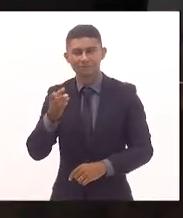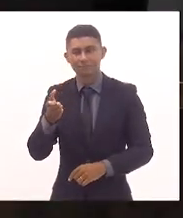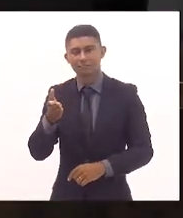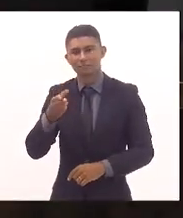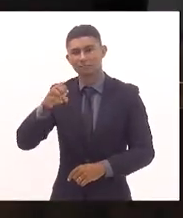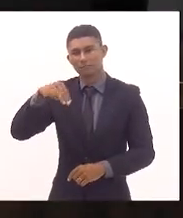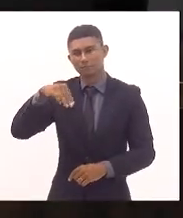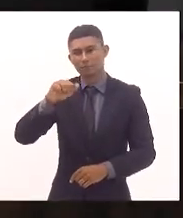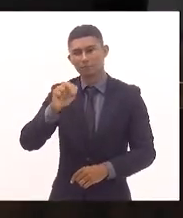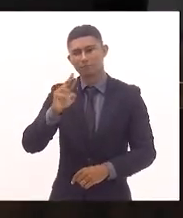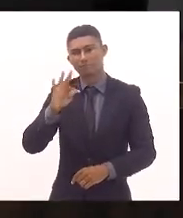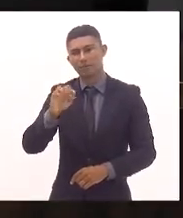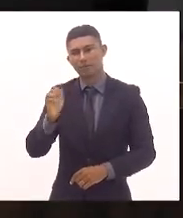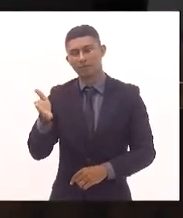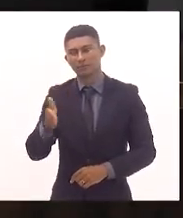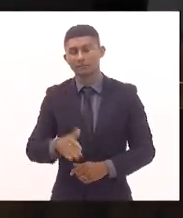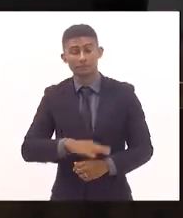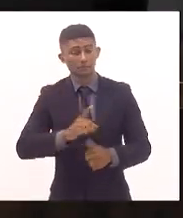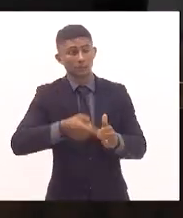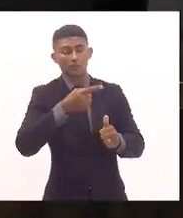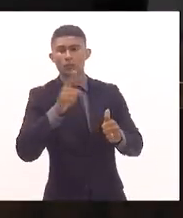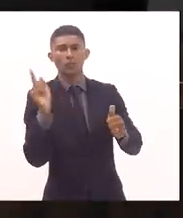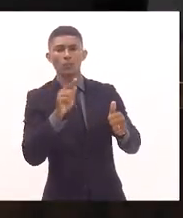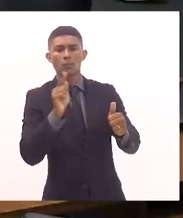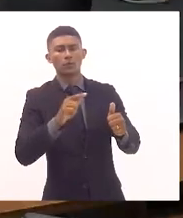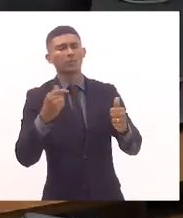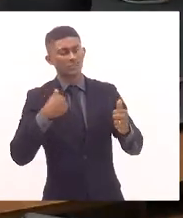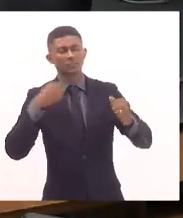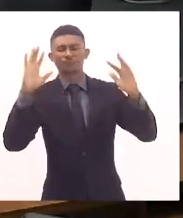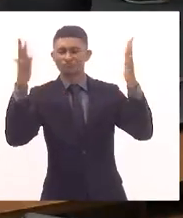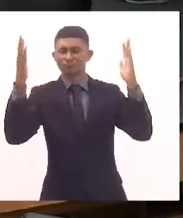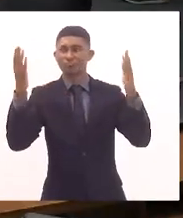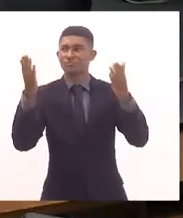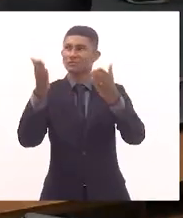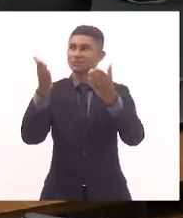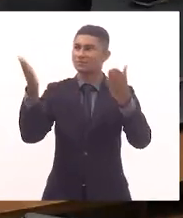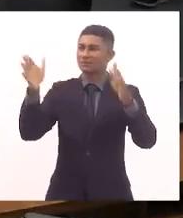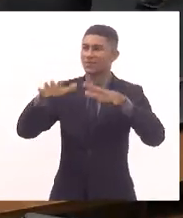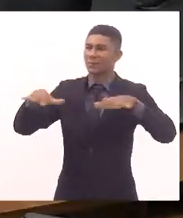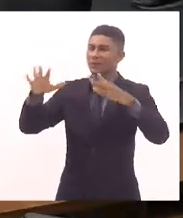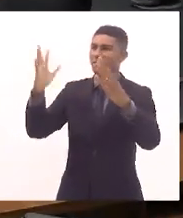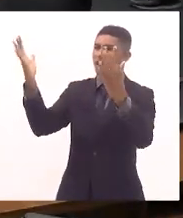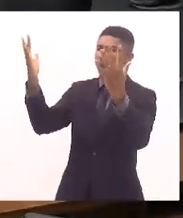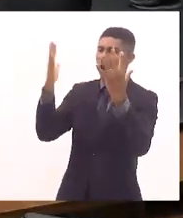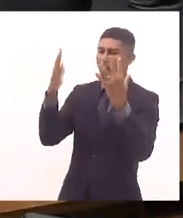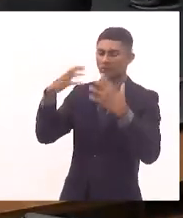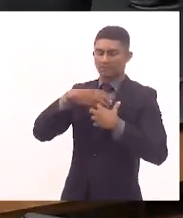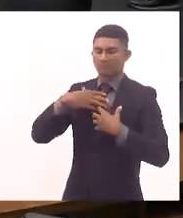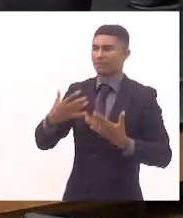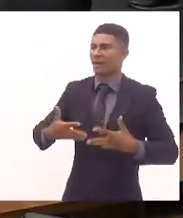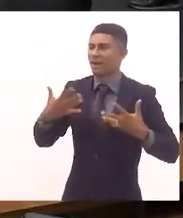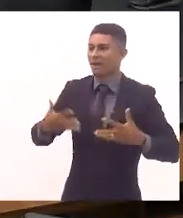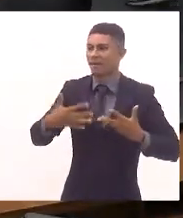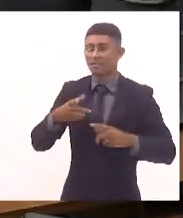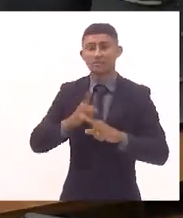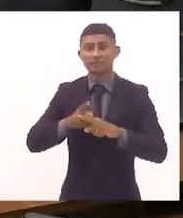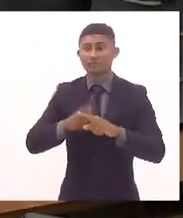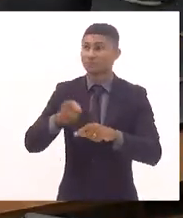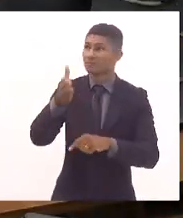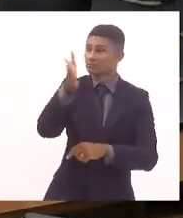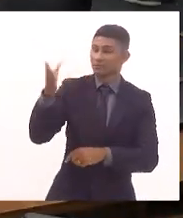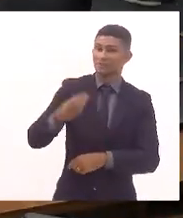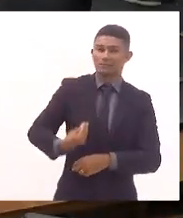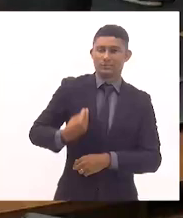Marta. Em primeiro lugar, eu quero saudar aqui as galerias, dizer que é uma alegria quando essas galerias